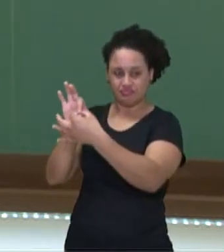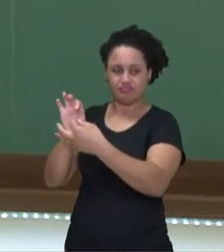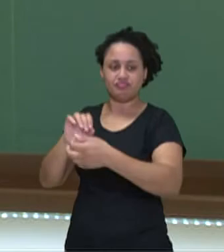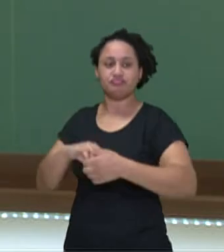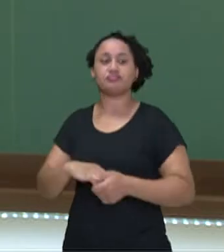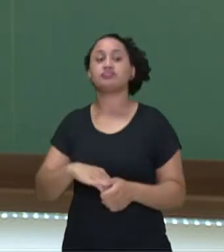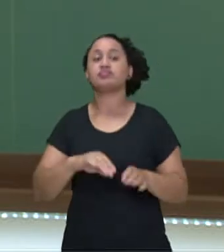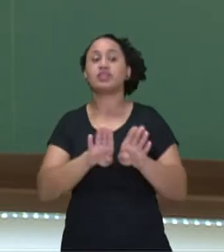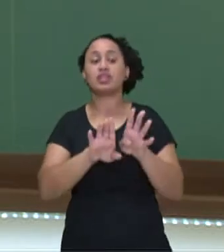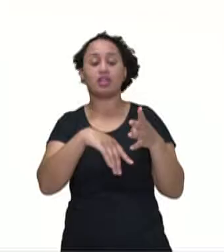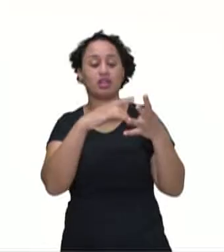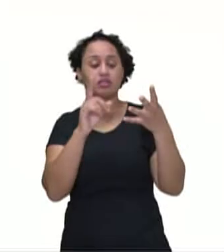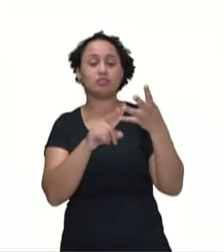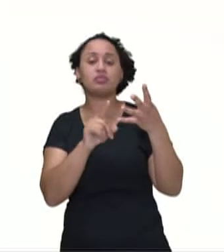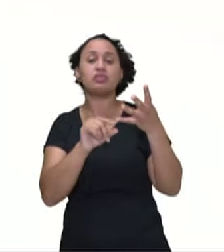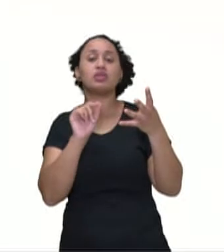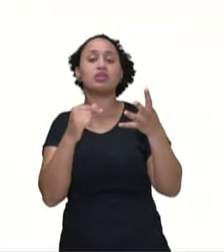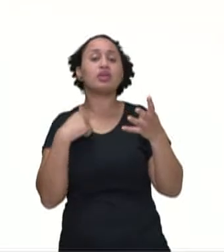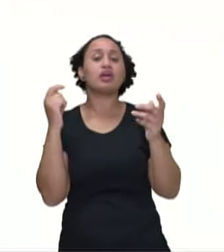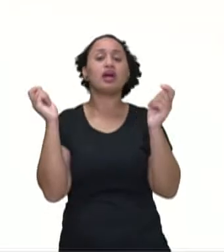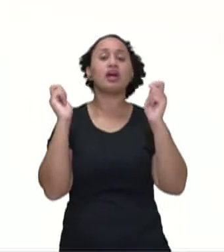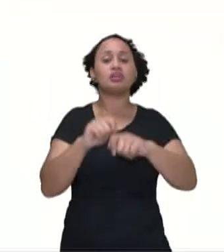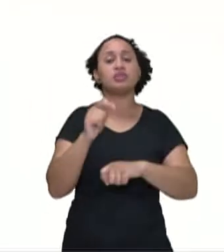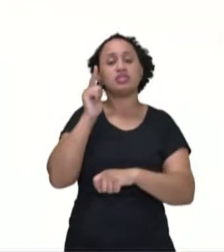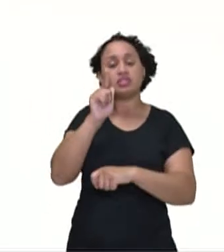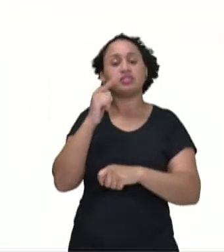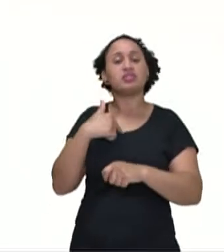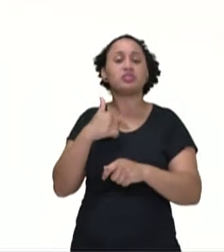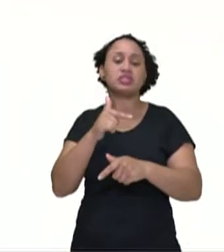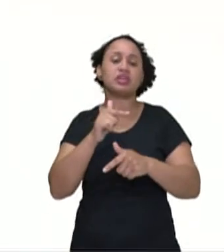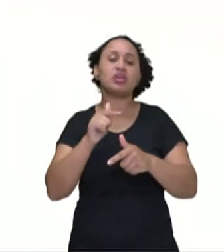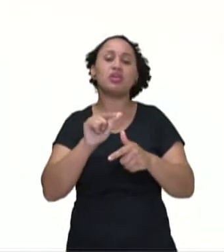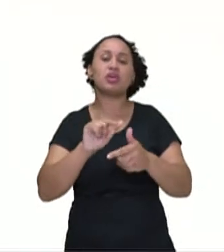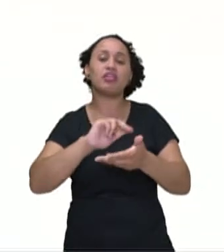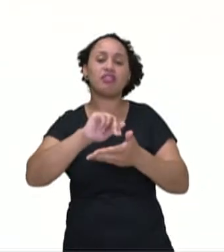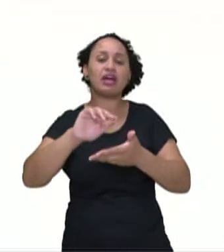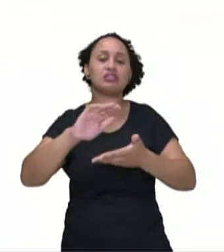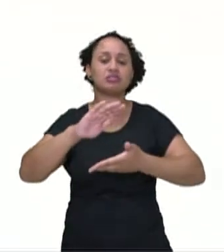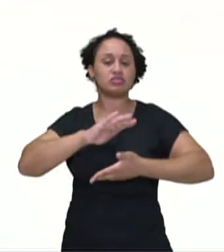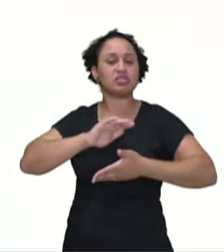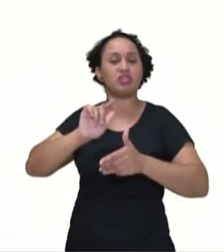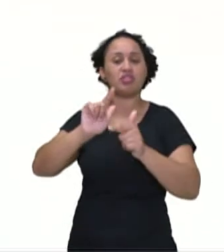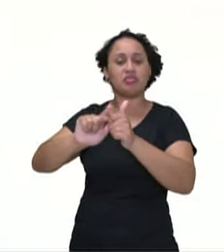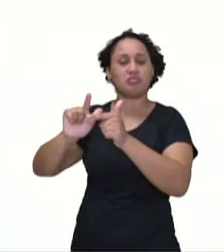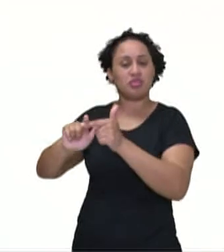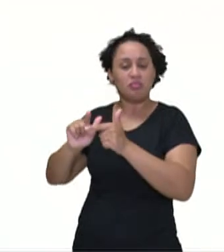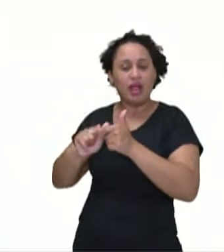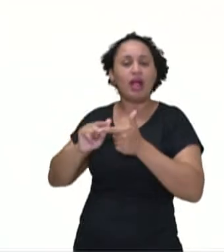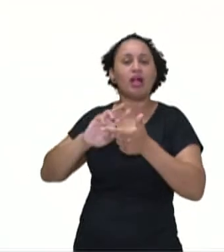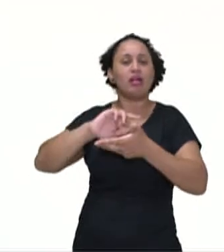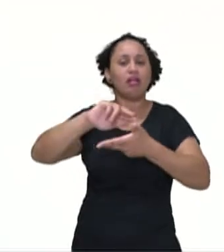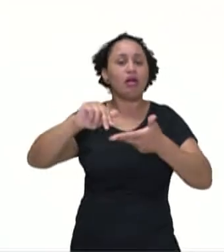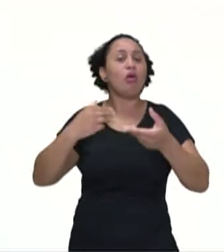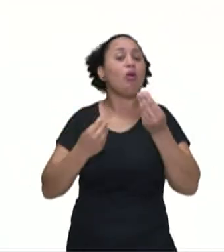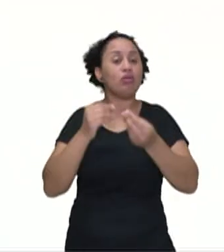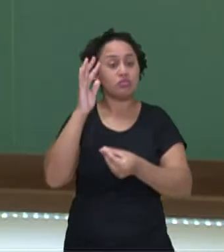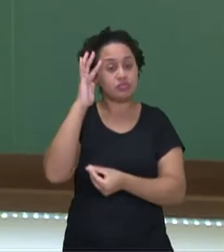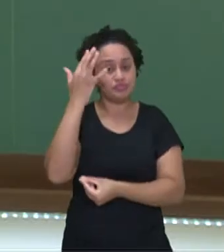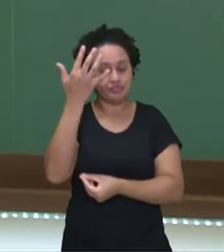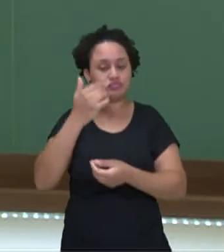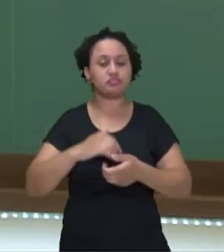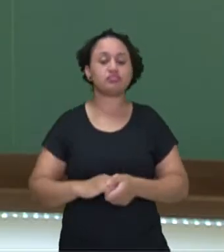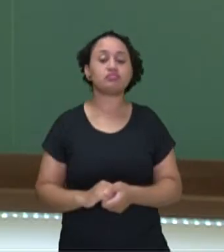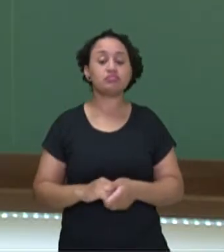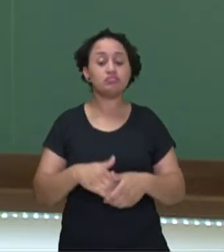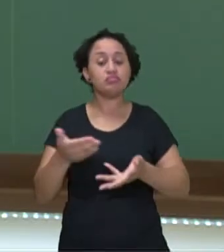Além disso, a capacidade de lidar com problemas e muito mais, tá? Então, a convivência humana, ela só nos